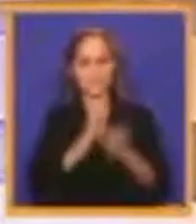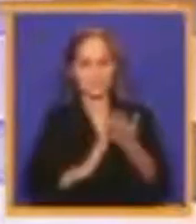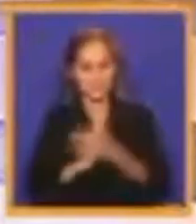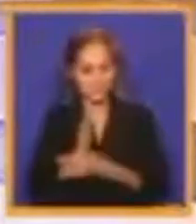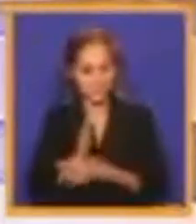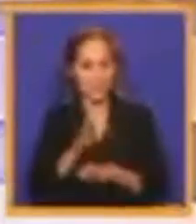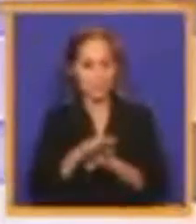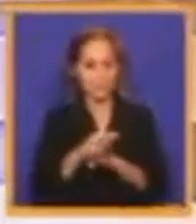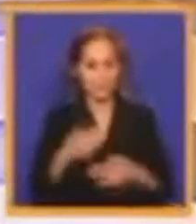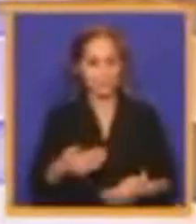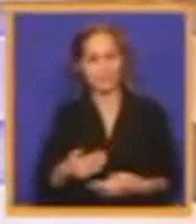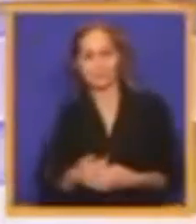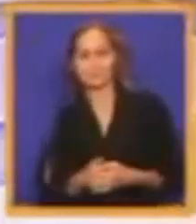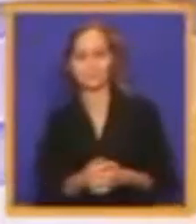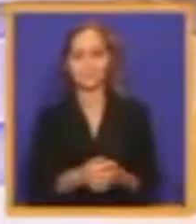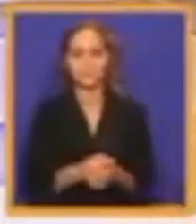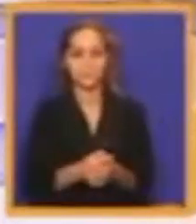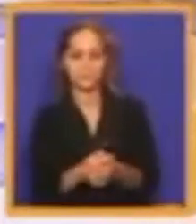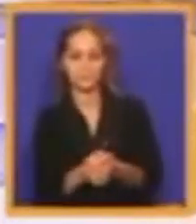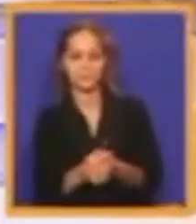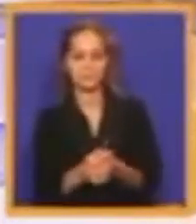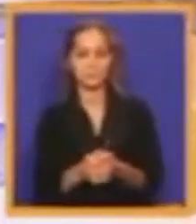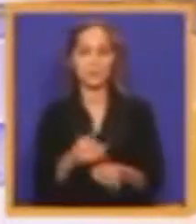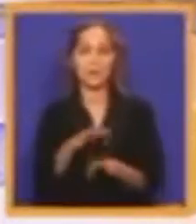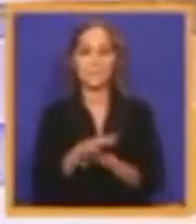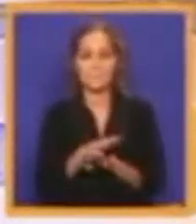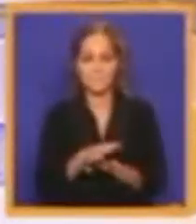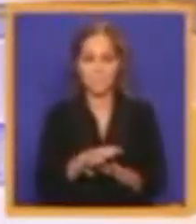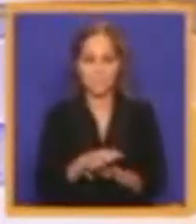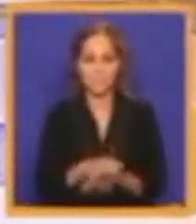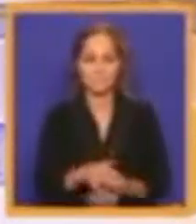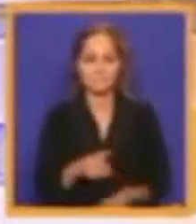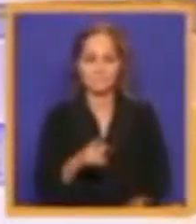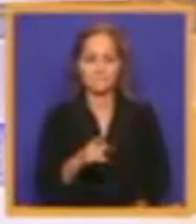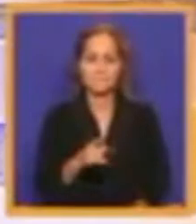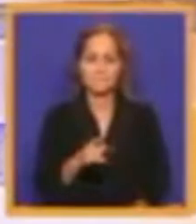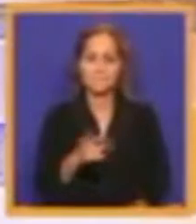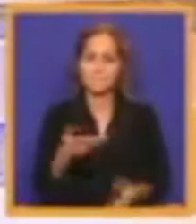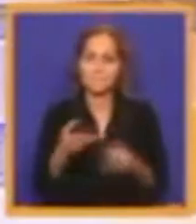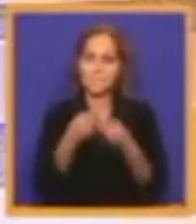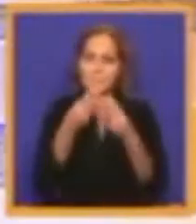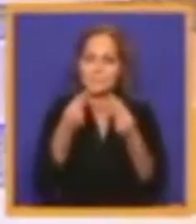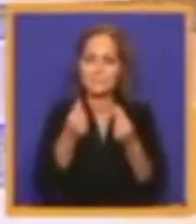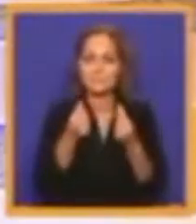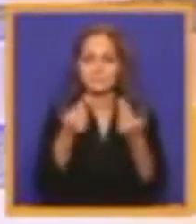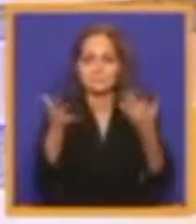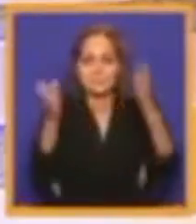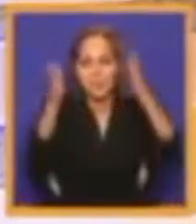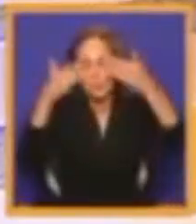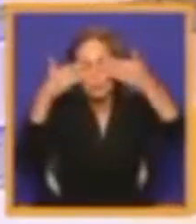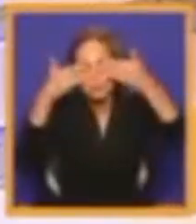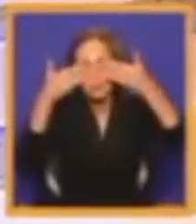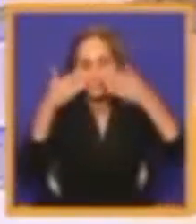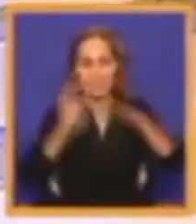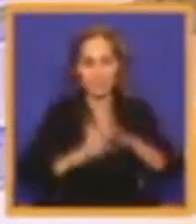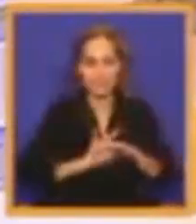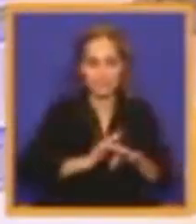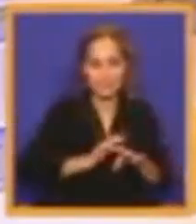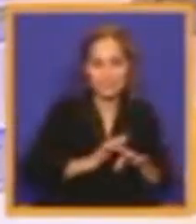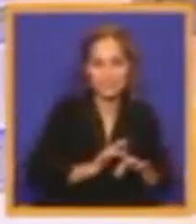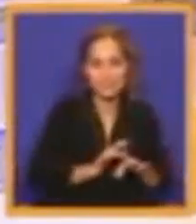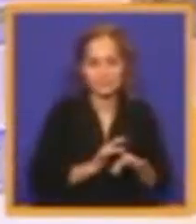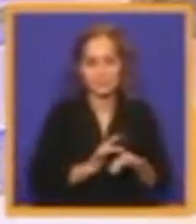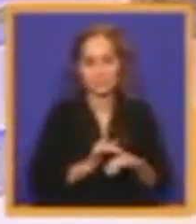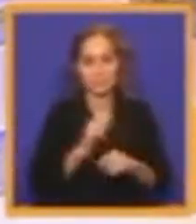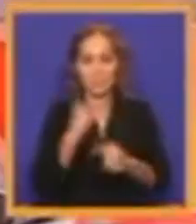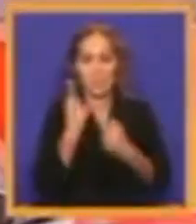É mesmo peixe, é verdade. Portanto, peixes são aqueles seres ingênuos, sensíveis e